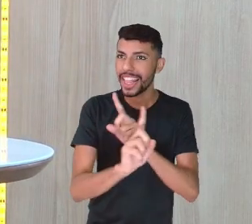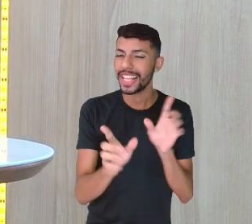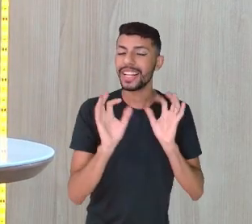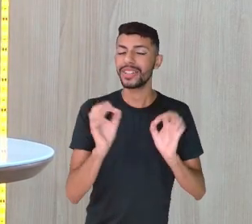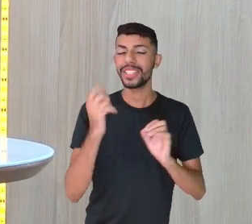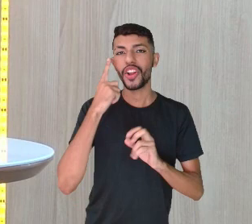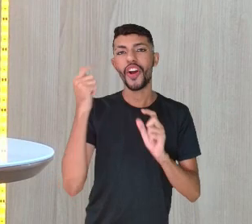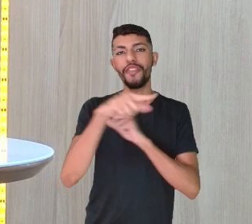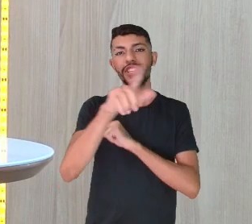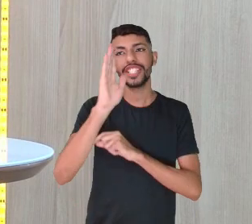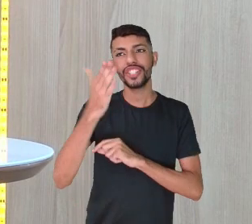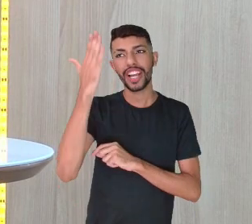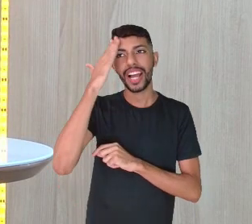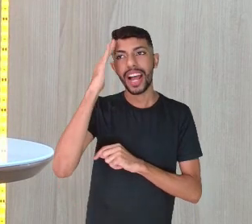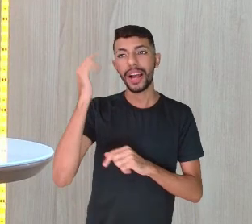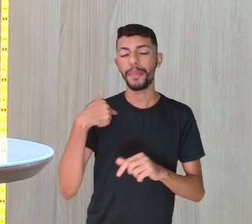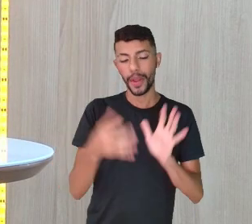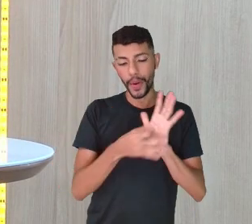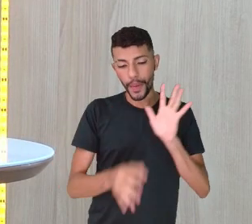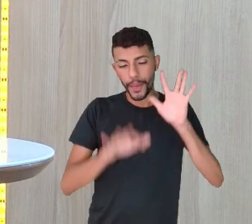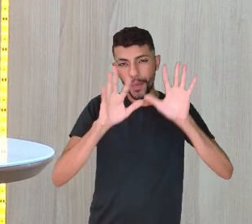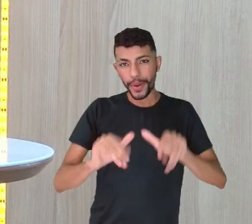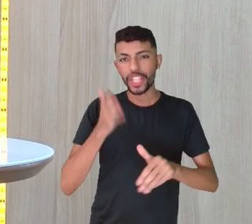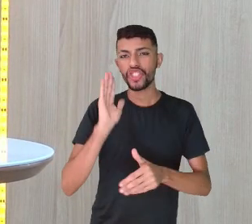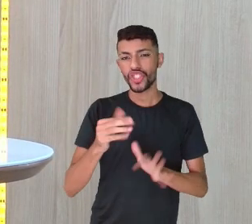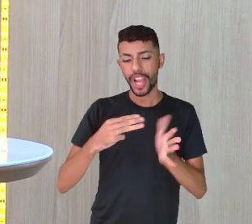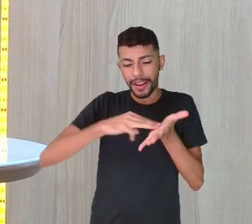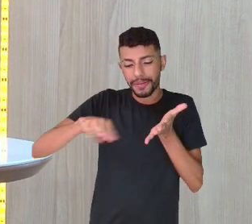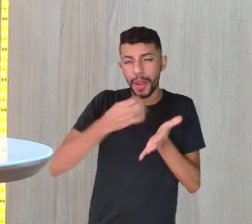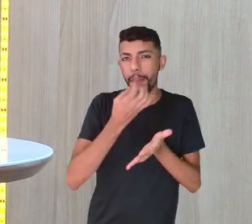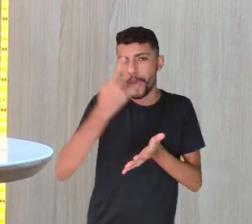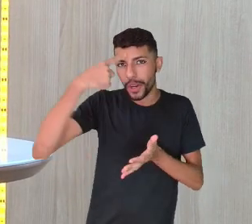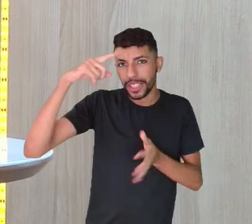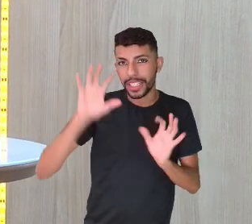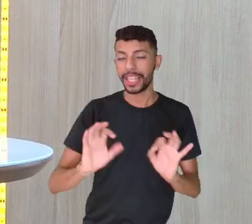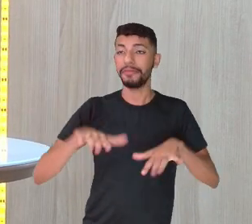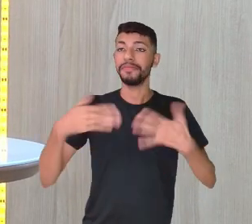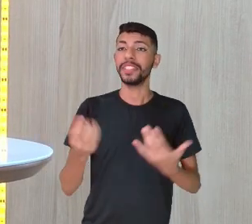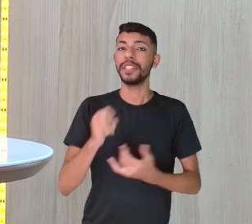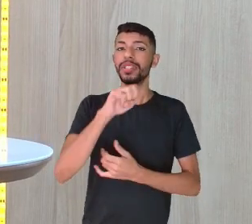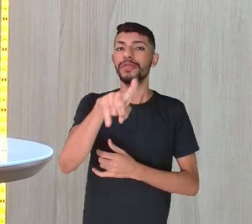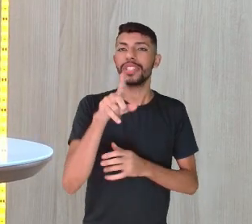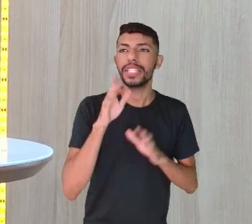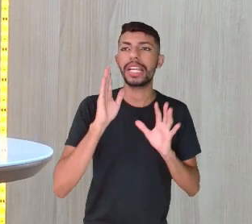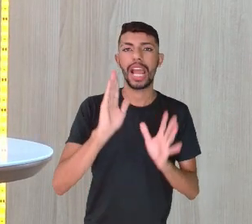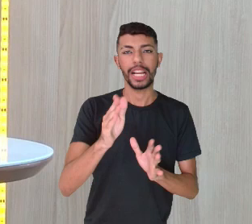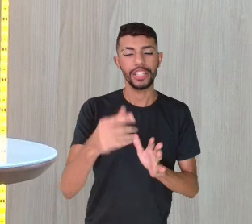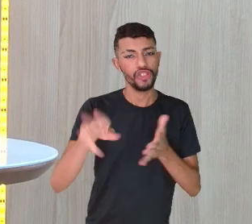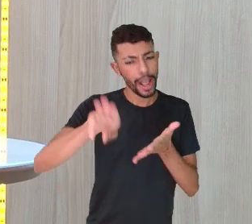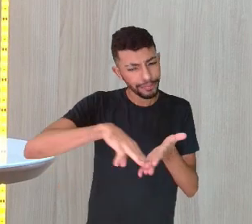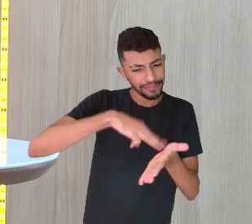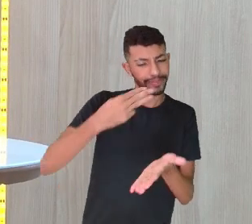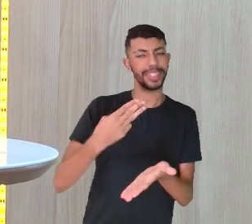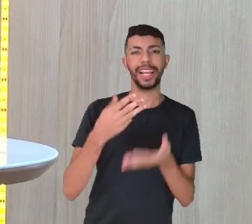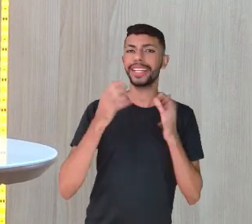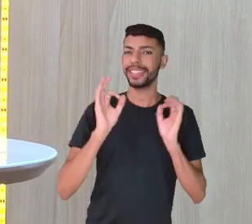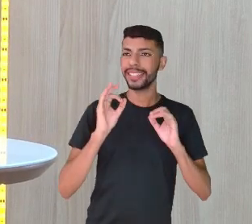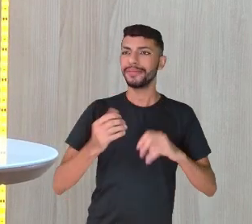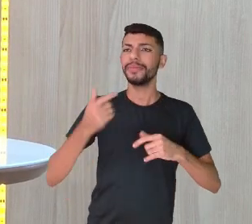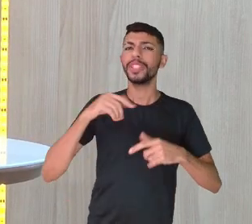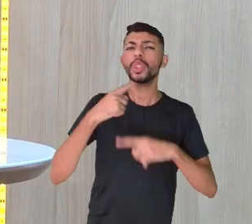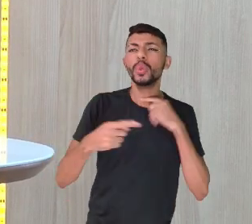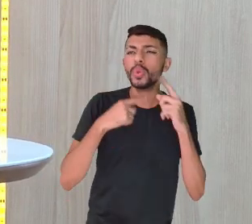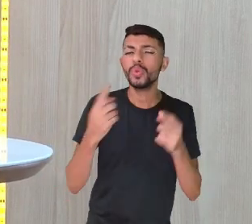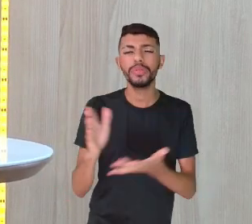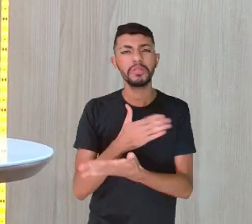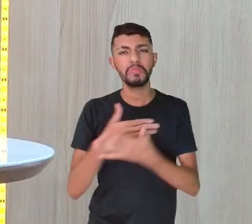como vocês sabem, estou aqui no chat, já dei bom dia. Então quem tiver aí, me dá um bom dia de volta. E qualquer